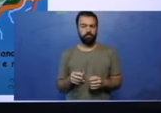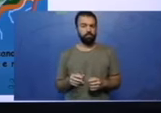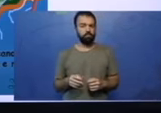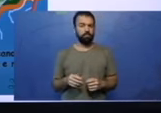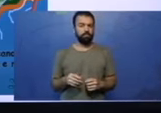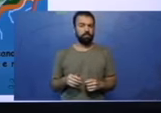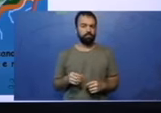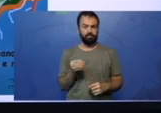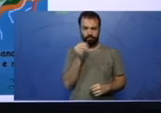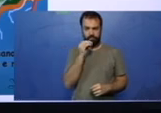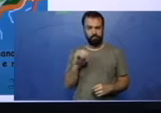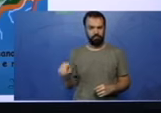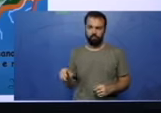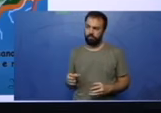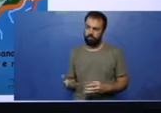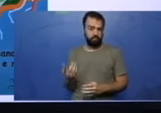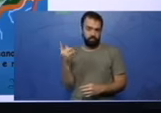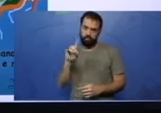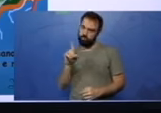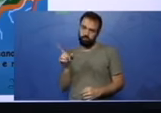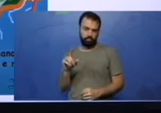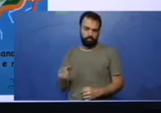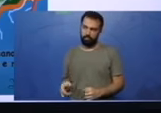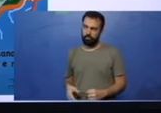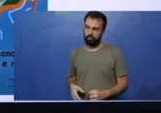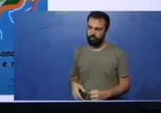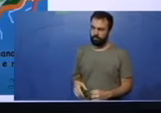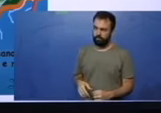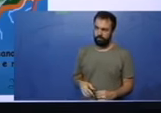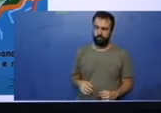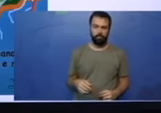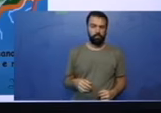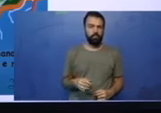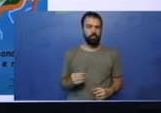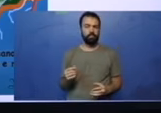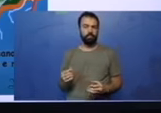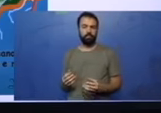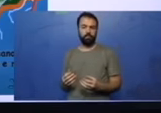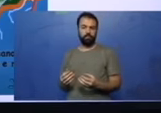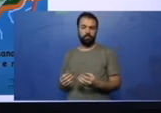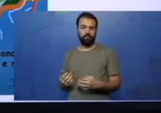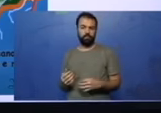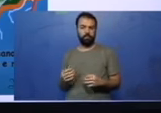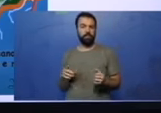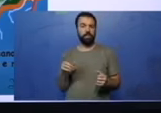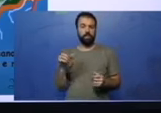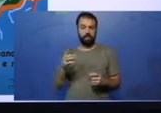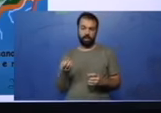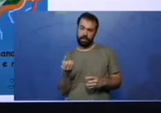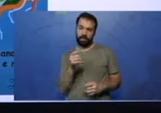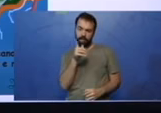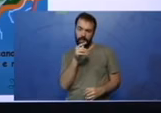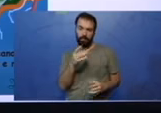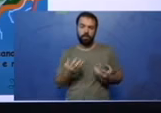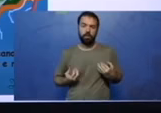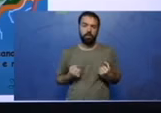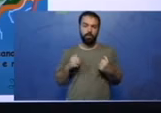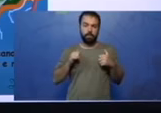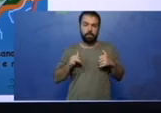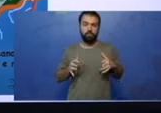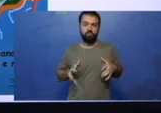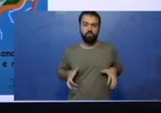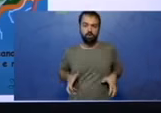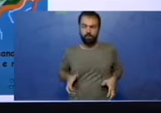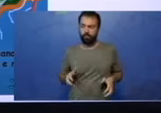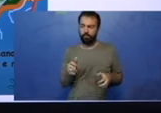qualquer outro tipo de poluição. Então, isso é uma maneira natural de purificar a água. Essa água evaporando, ela